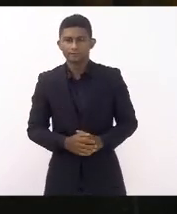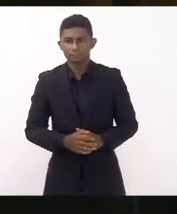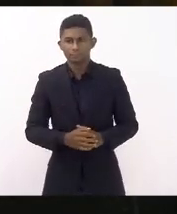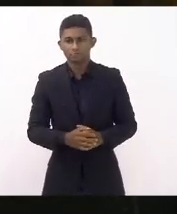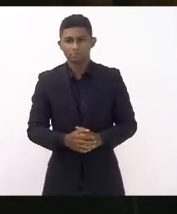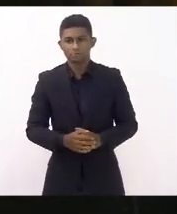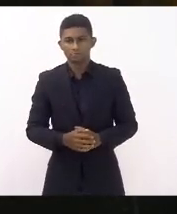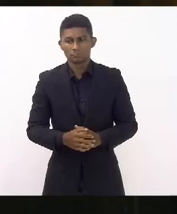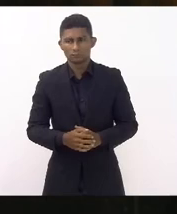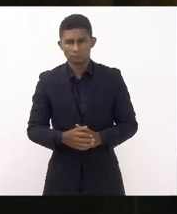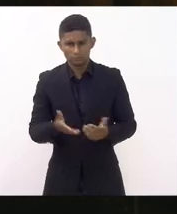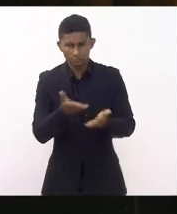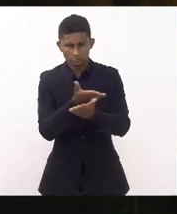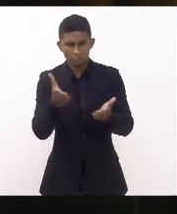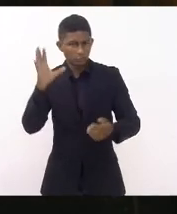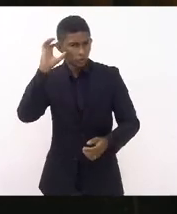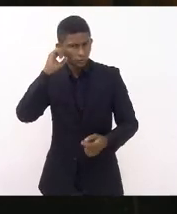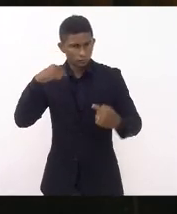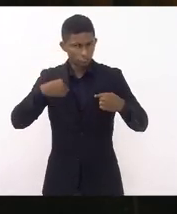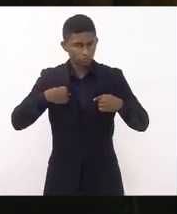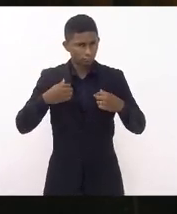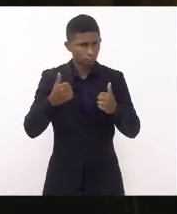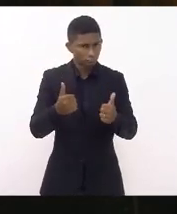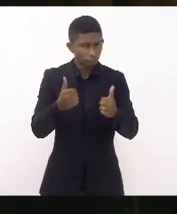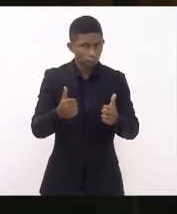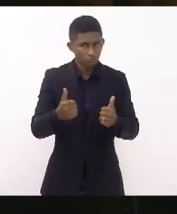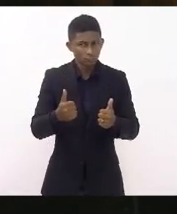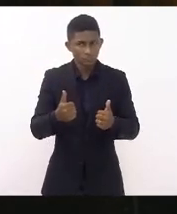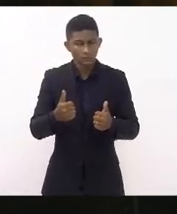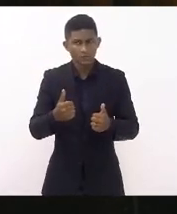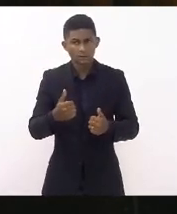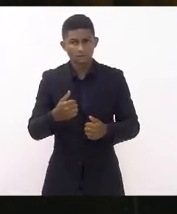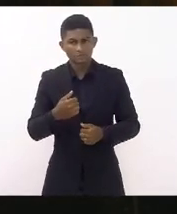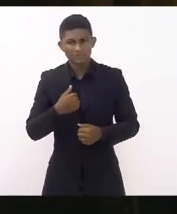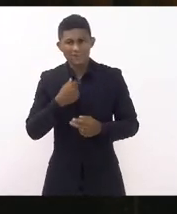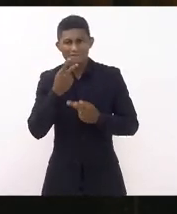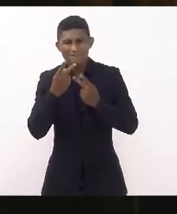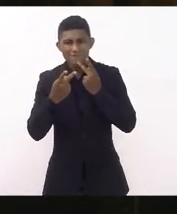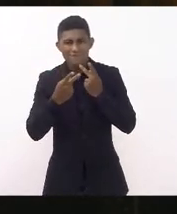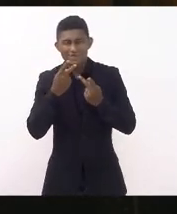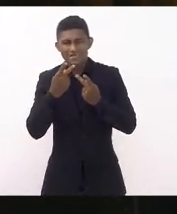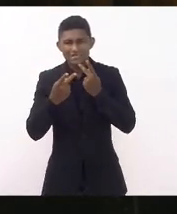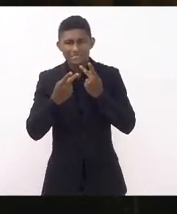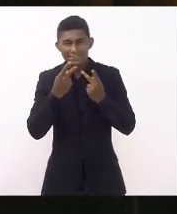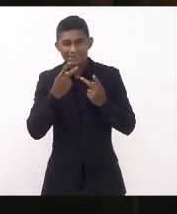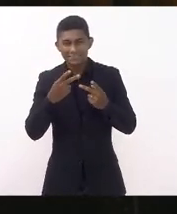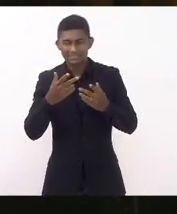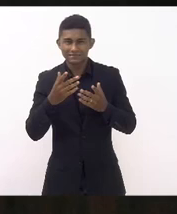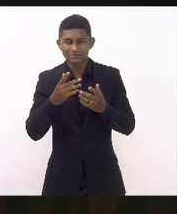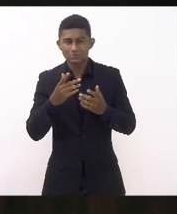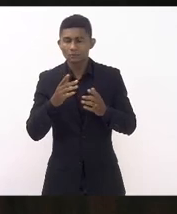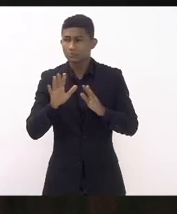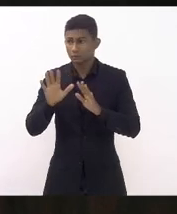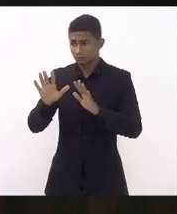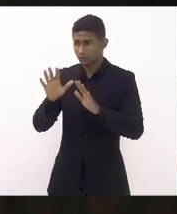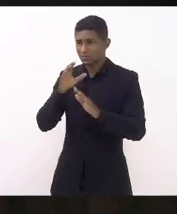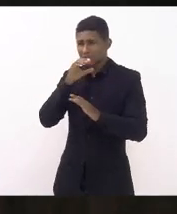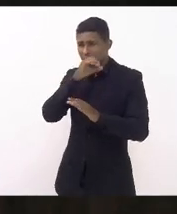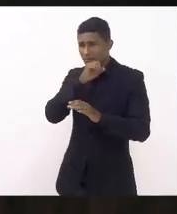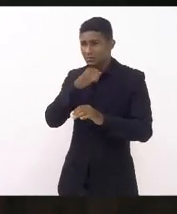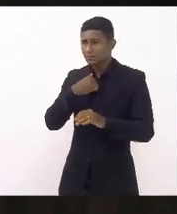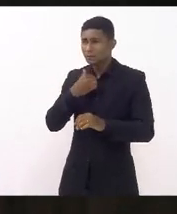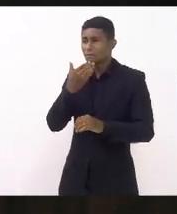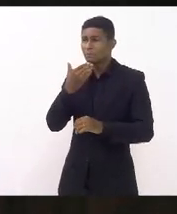vocês possam estar me ouvindo perfeitamente, se eu estou falando com alguma dificuldade. Deputada Alana, só um minutinho. Eu pediria